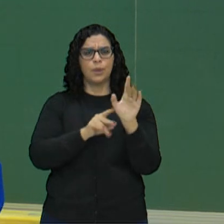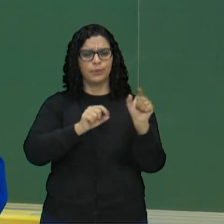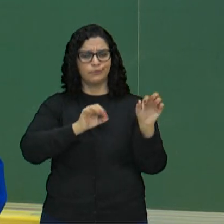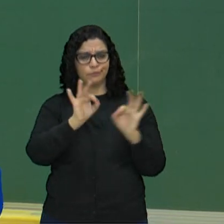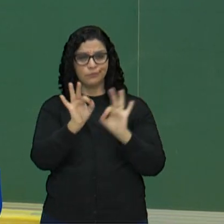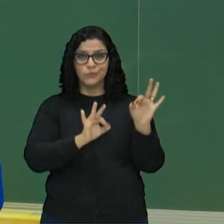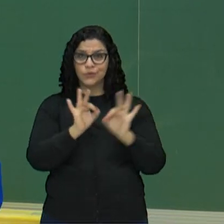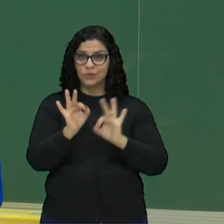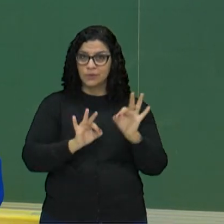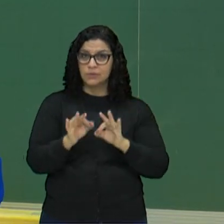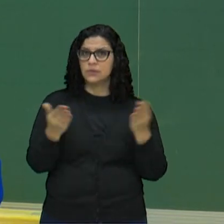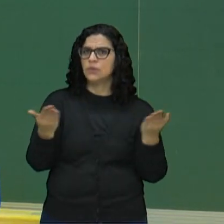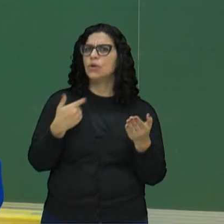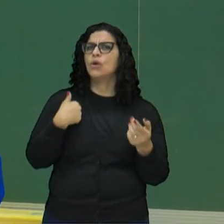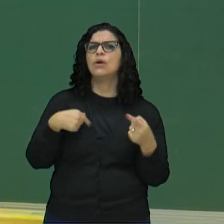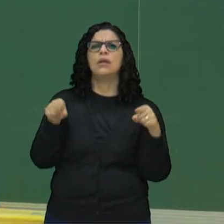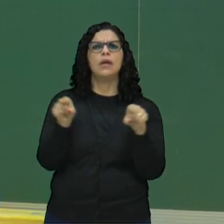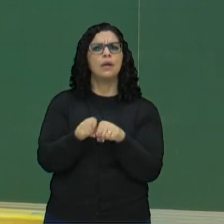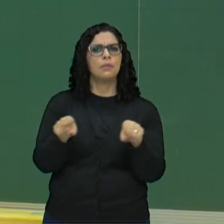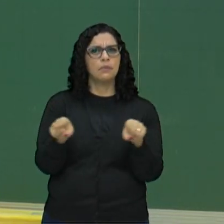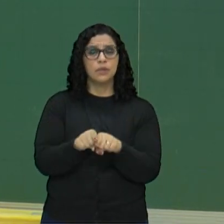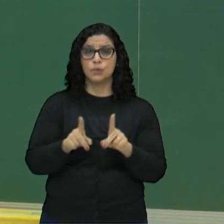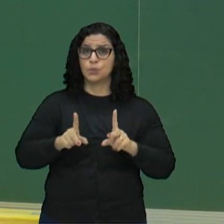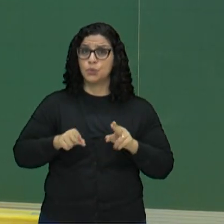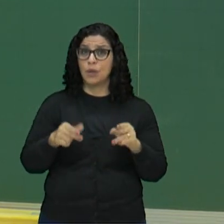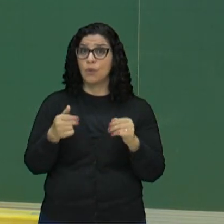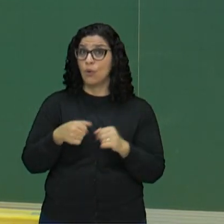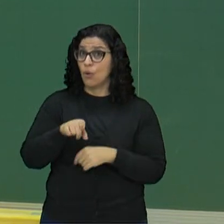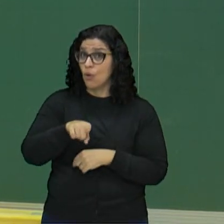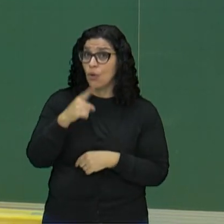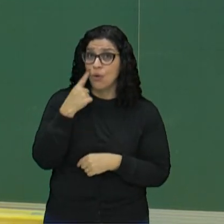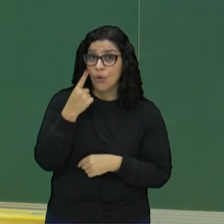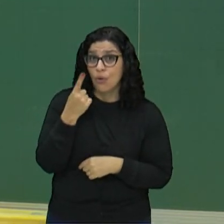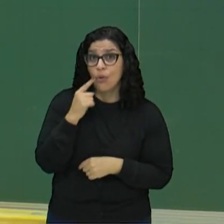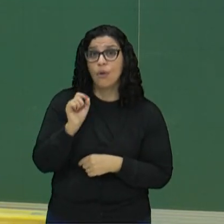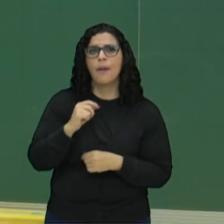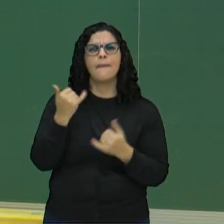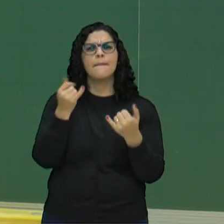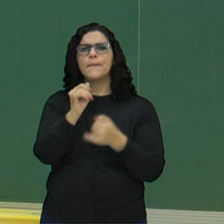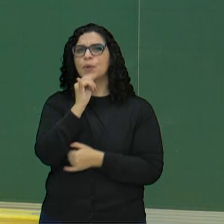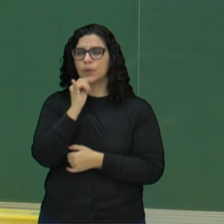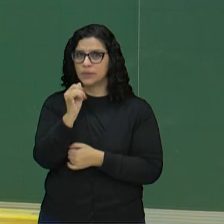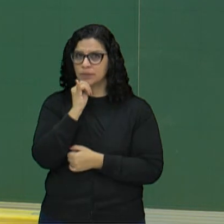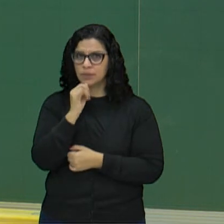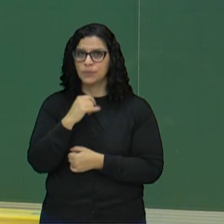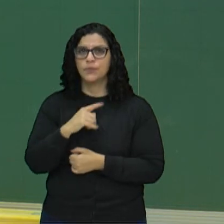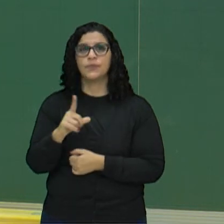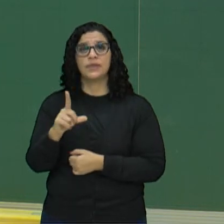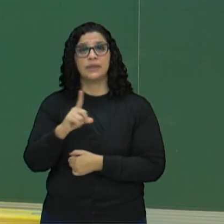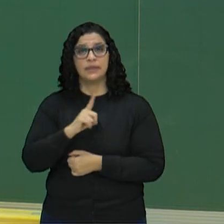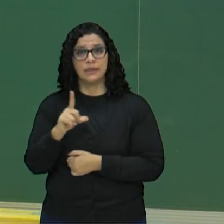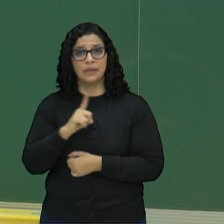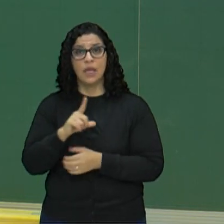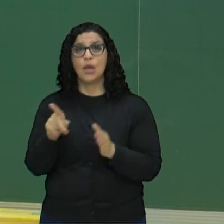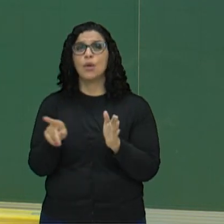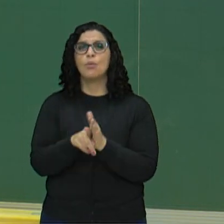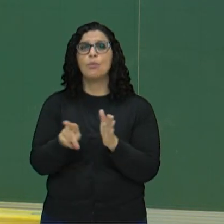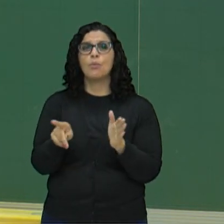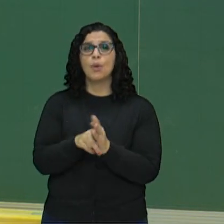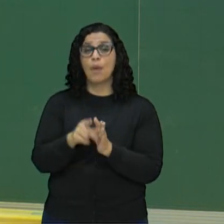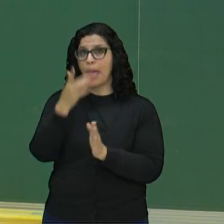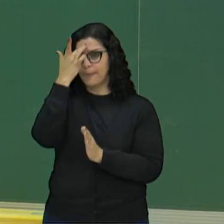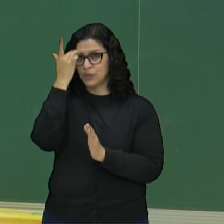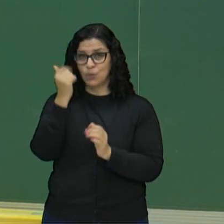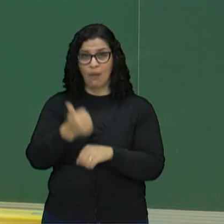Ela organiza. É a mesma coisa, galera. Por exemplo, temos lá o regente do